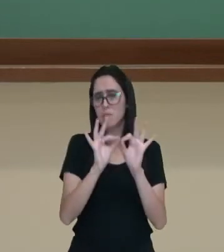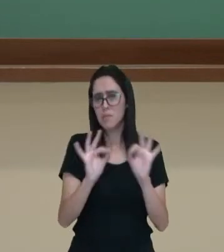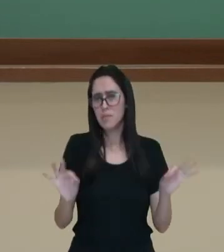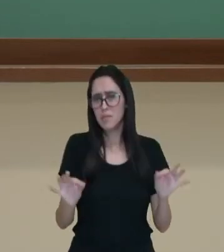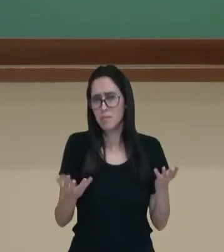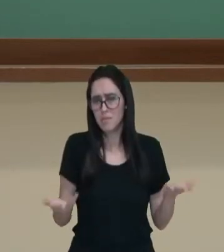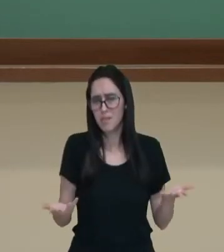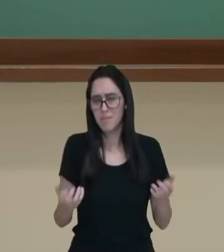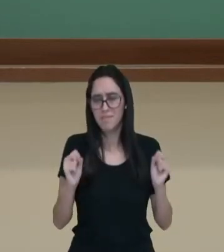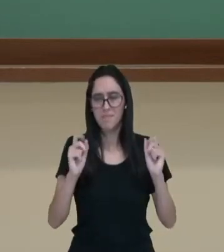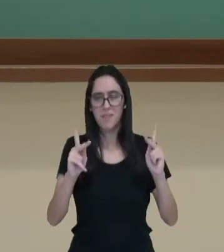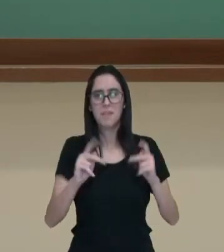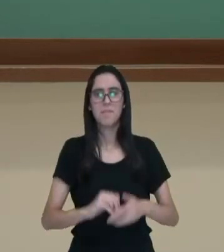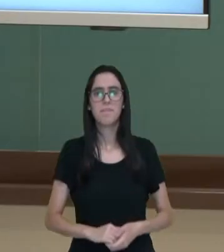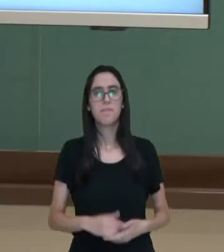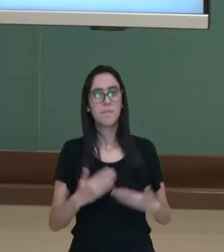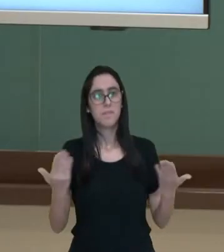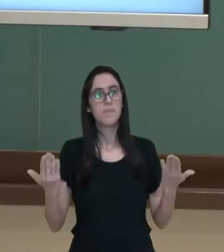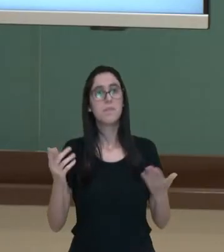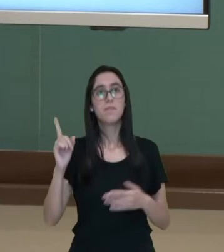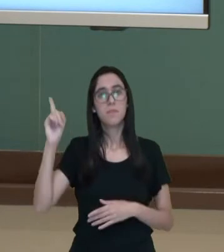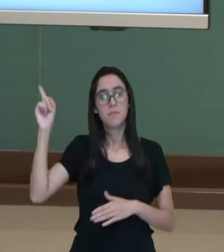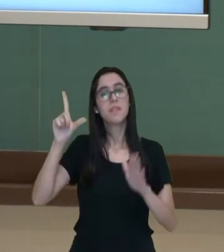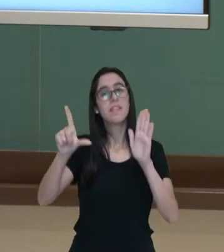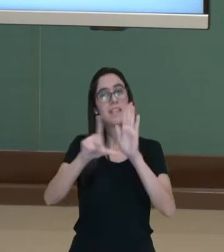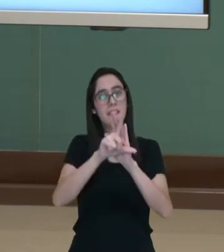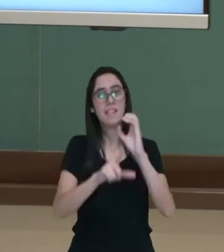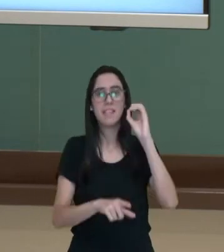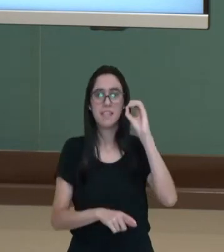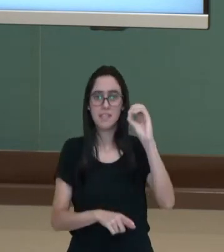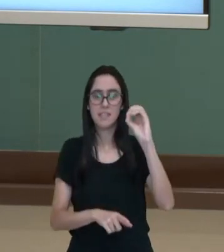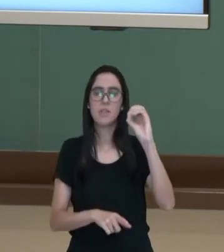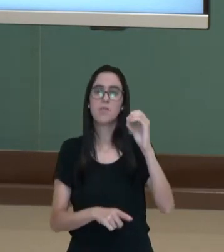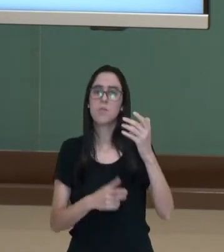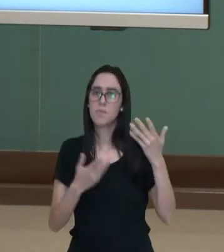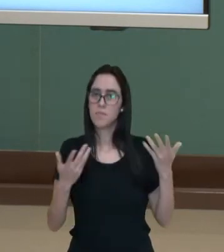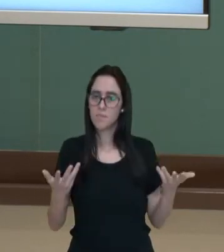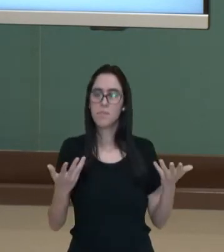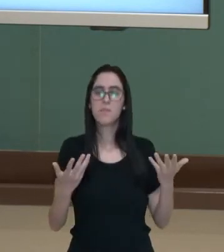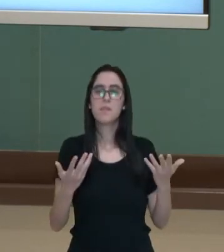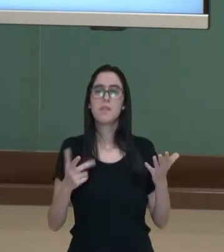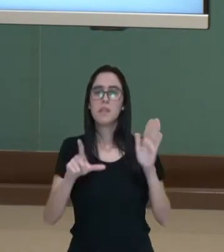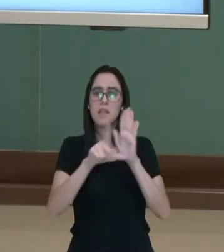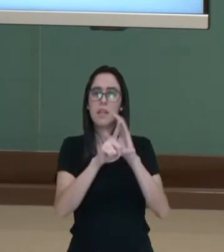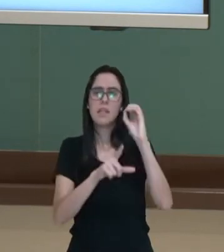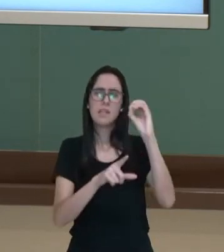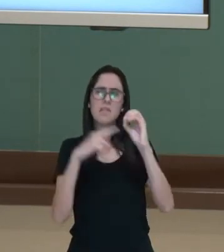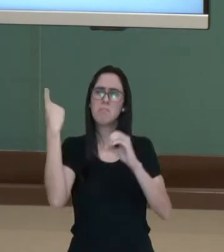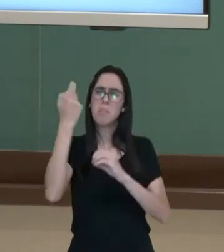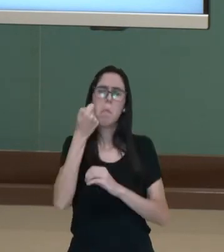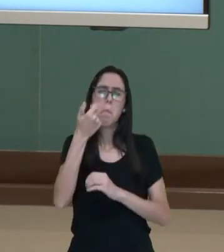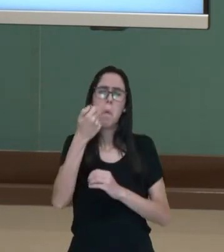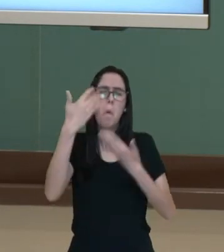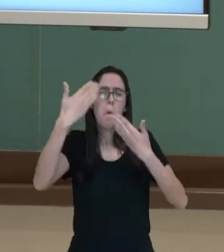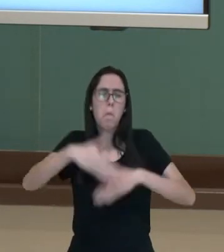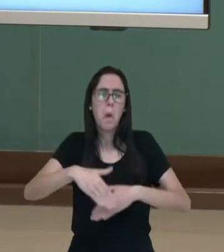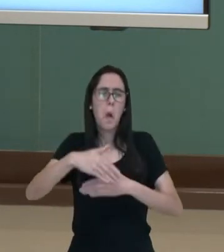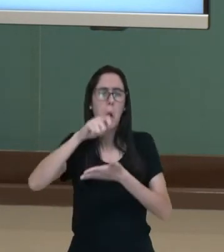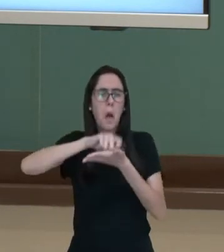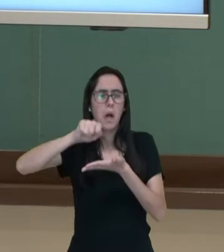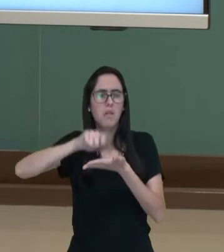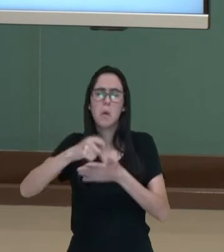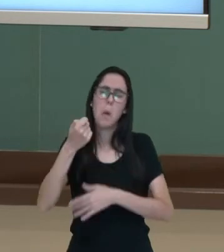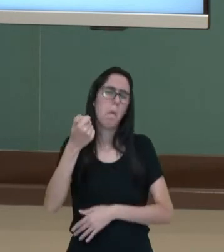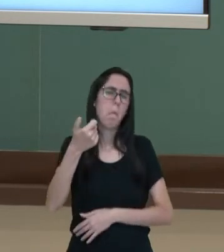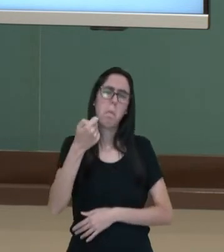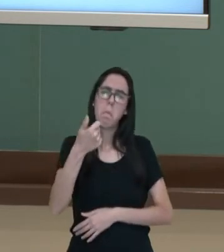simples. Beleza? Então, essa lei zero, e assim, pessoal, falando bem a verdade, a lei zero é bem pouco cobrado, tá? Então, assim, a gente